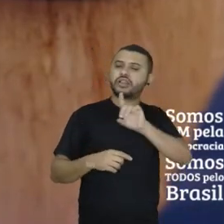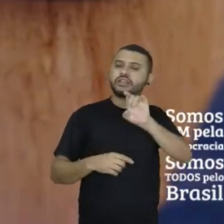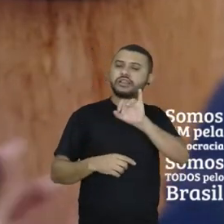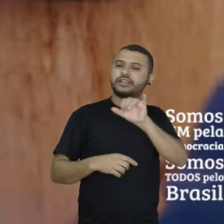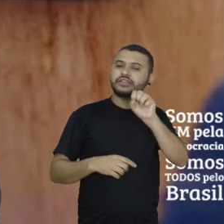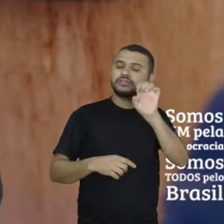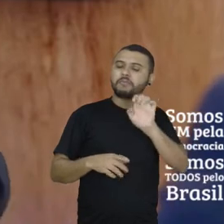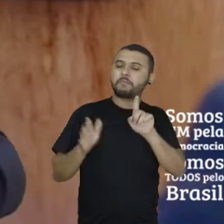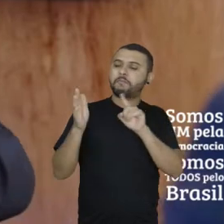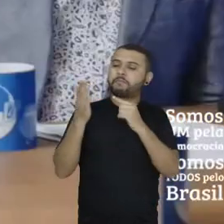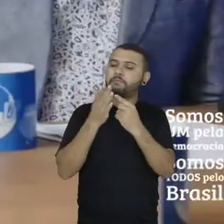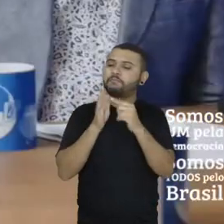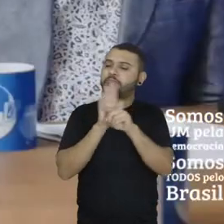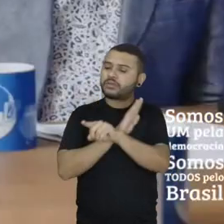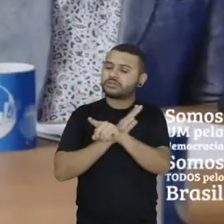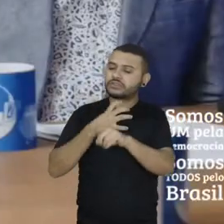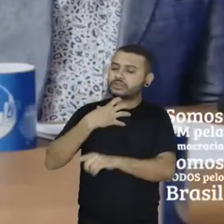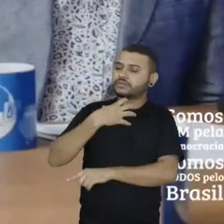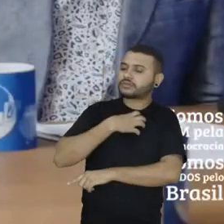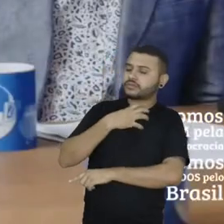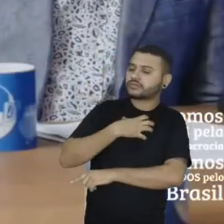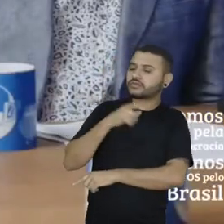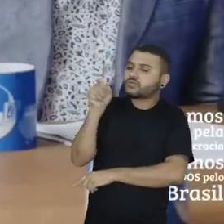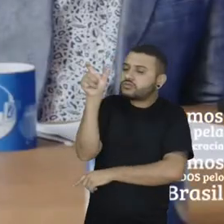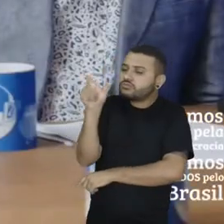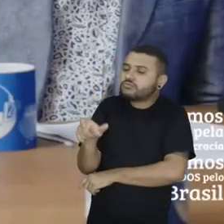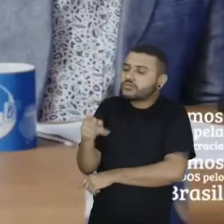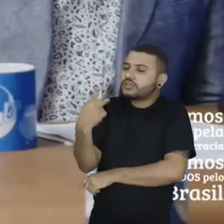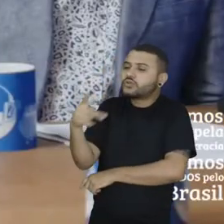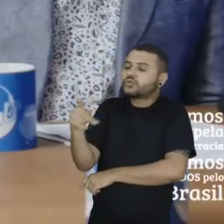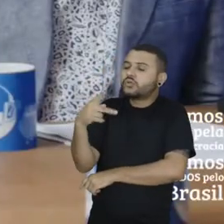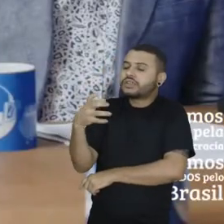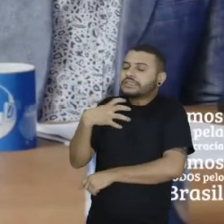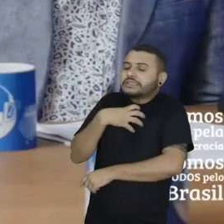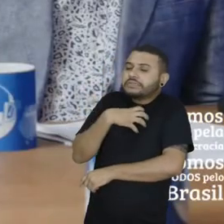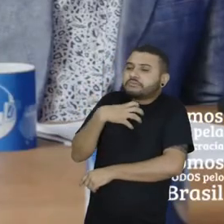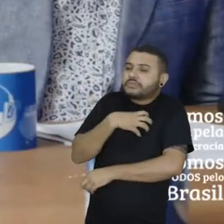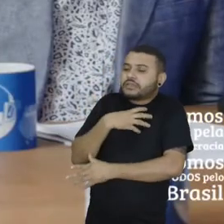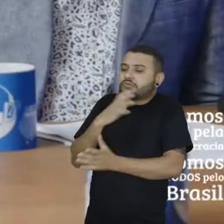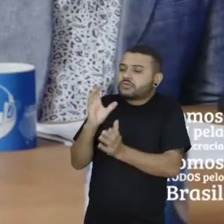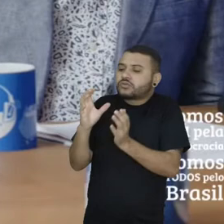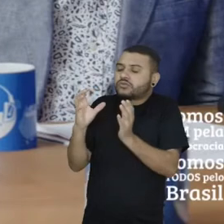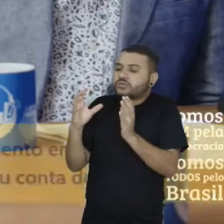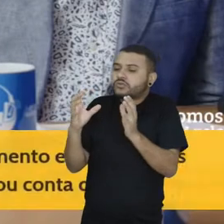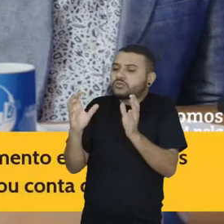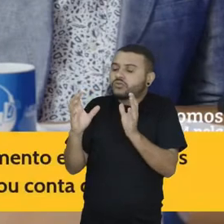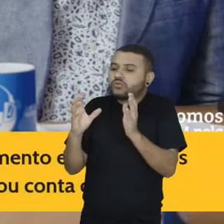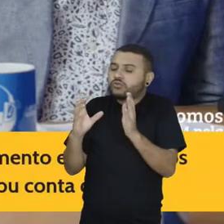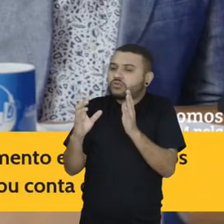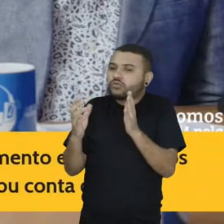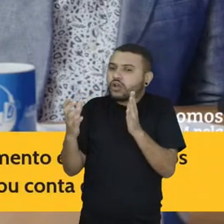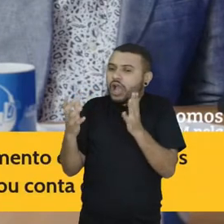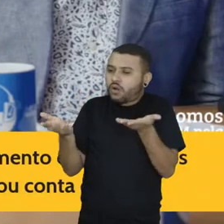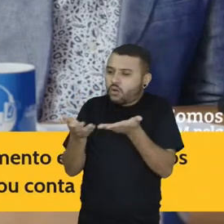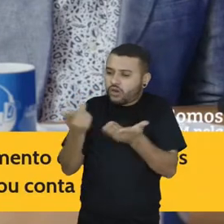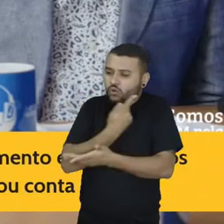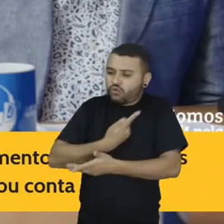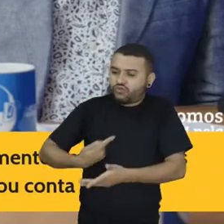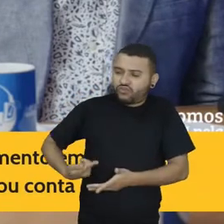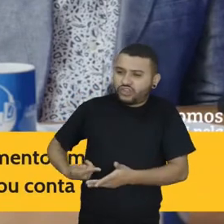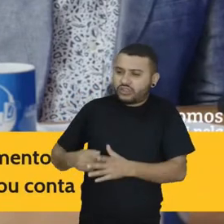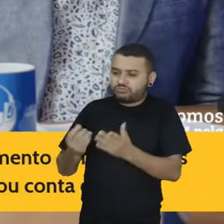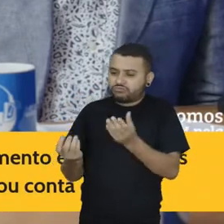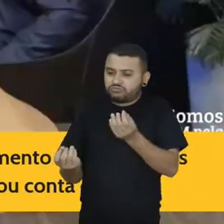o sentir do senhor, o que, que o senhor sente fazendo parte de um governo de reconstrução? Porque não tem esse nome, não tem outro nome a